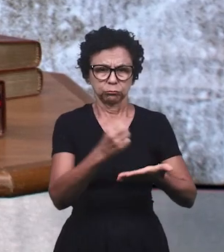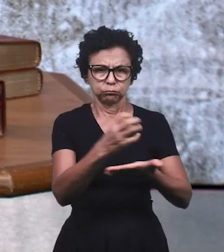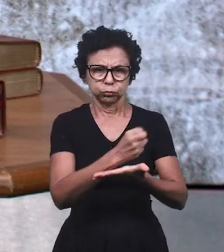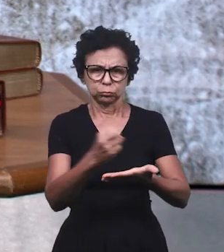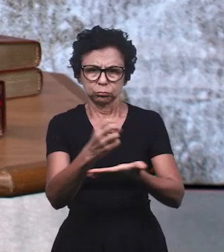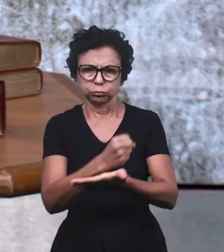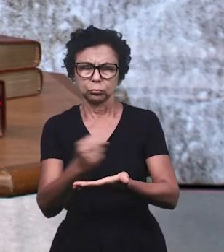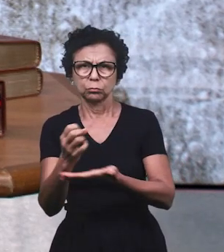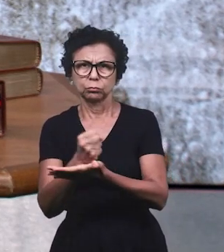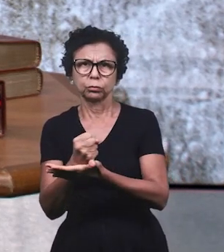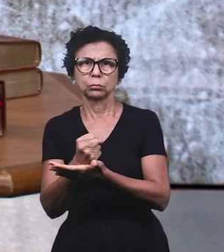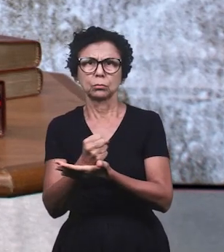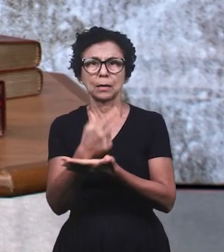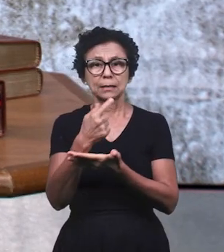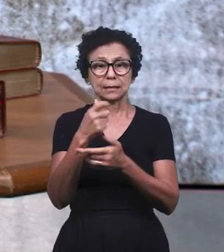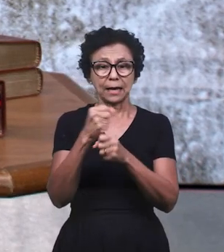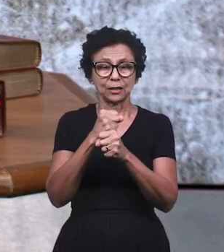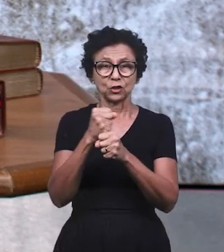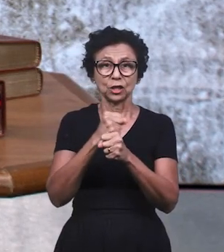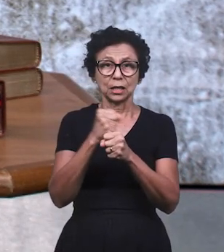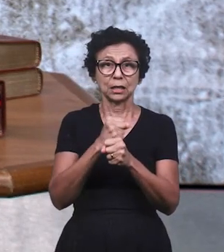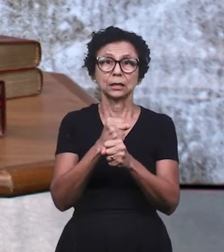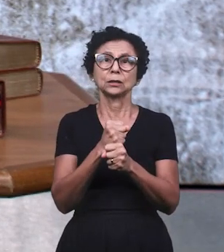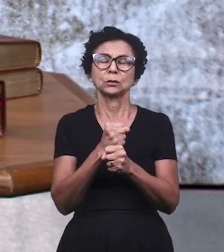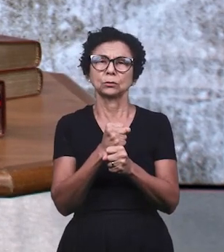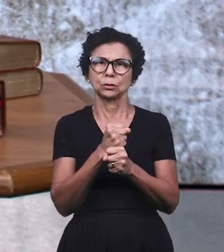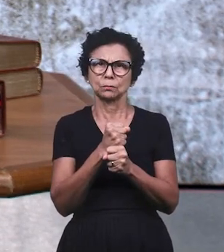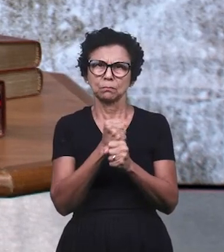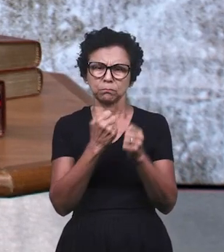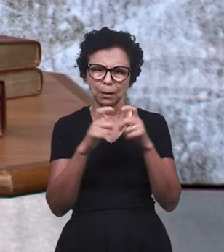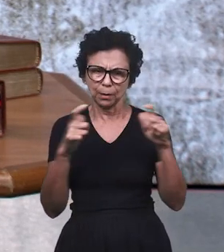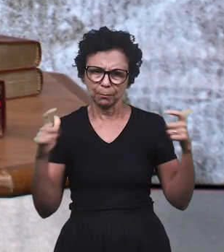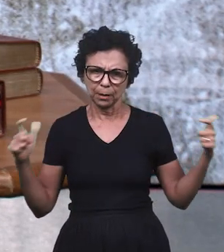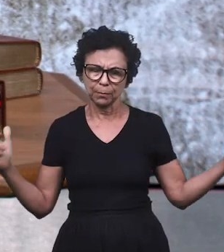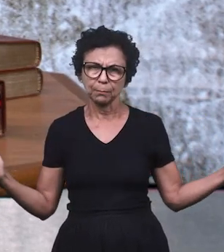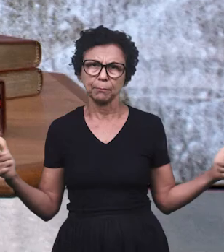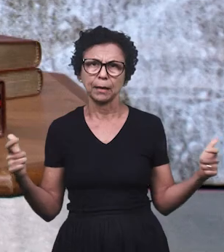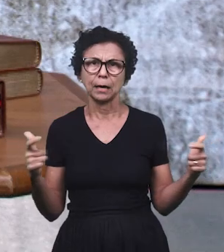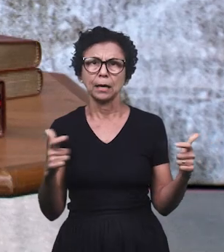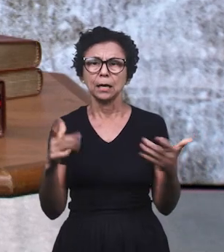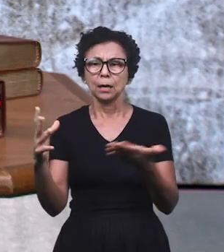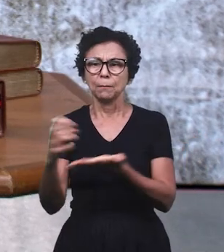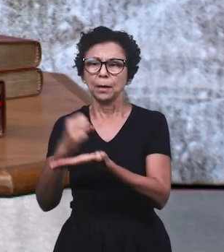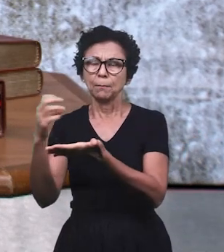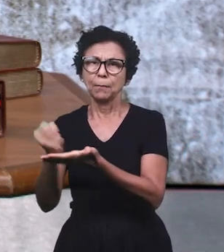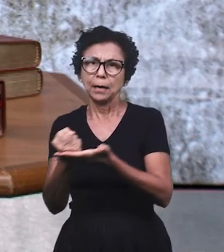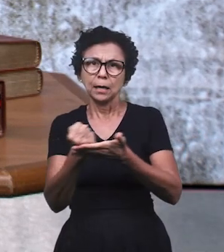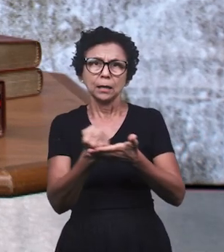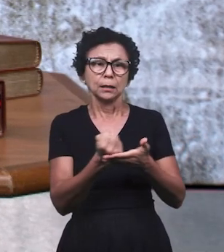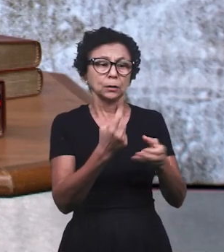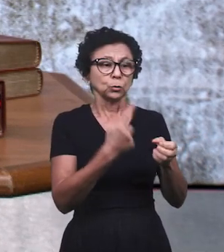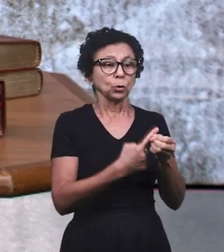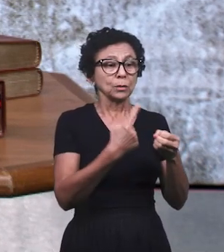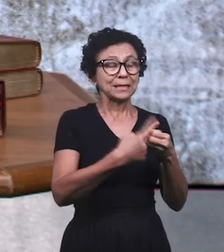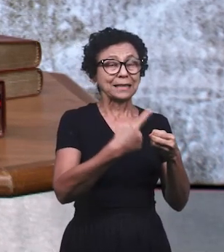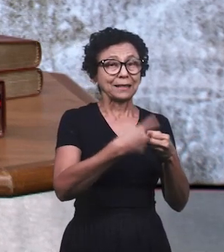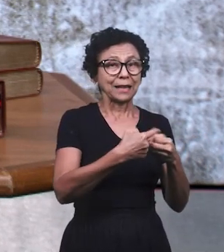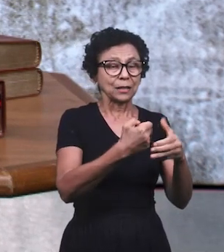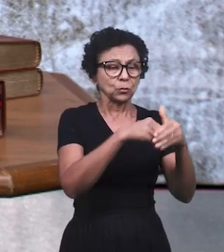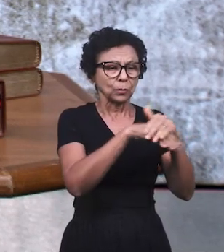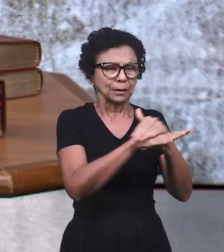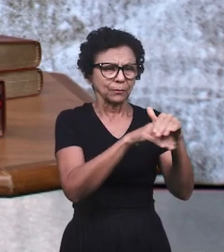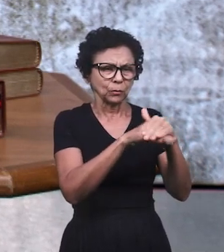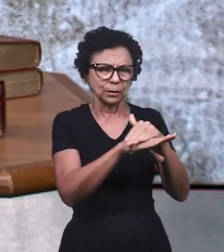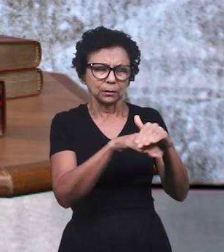que houve na terra do Egito, e guardou o mantimento nas cidades, pondo nas cidades o mantimento